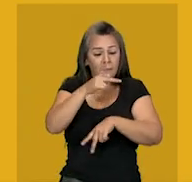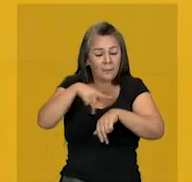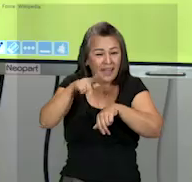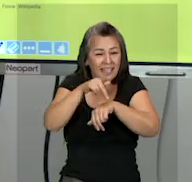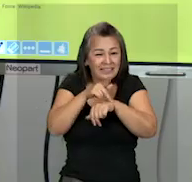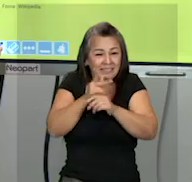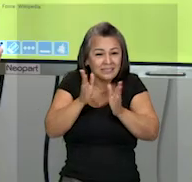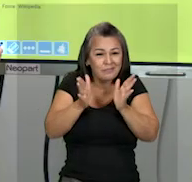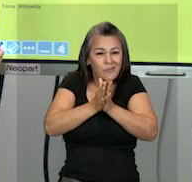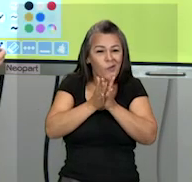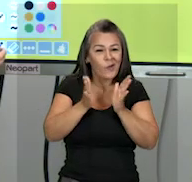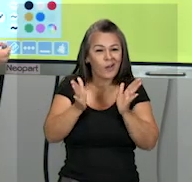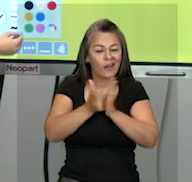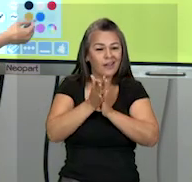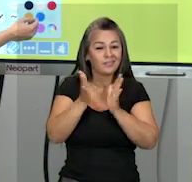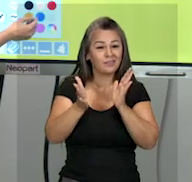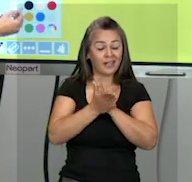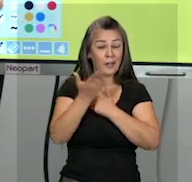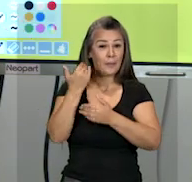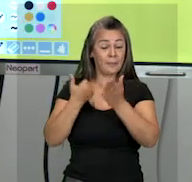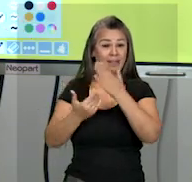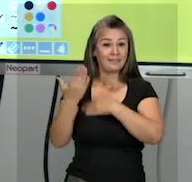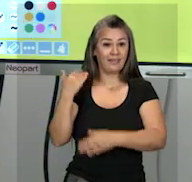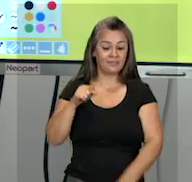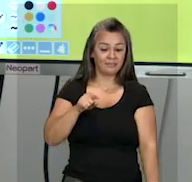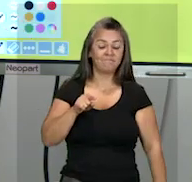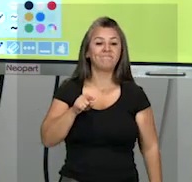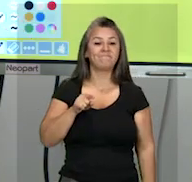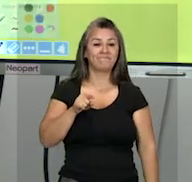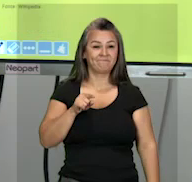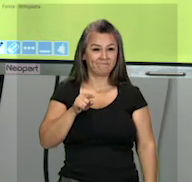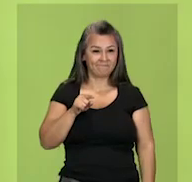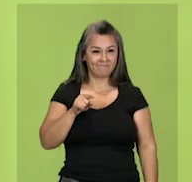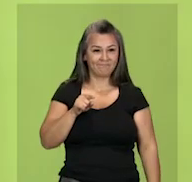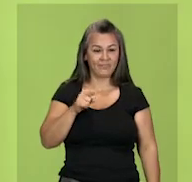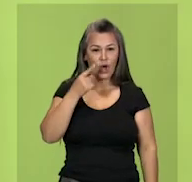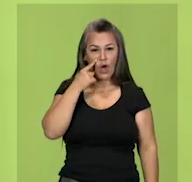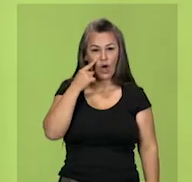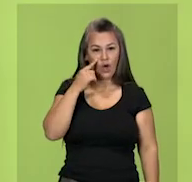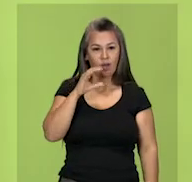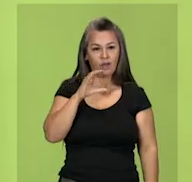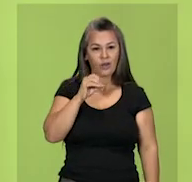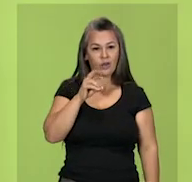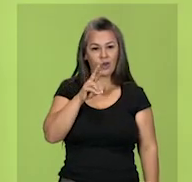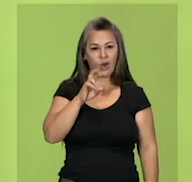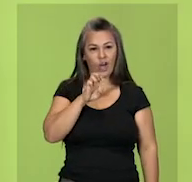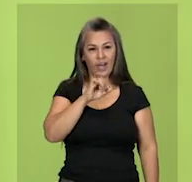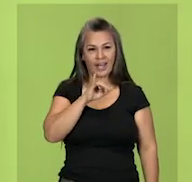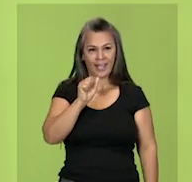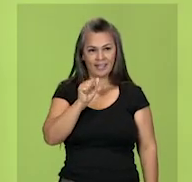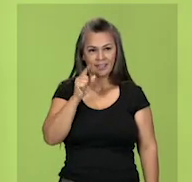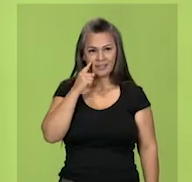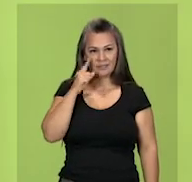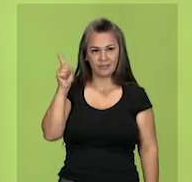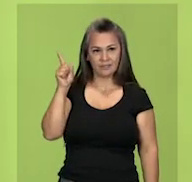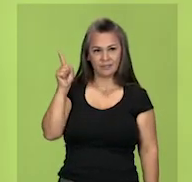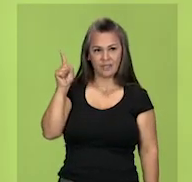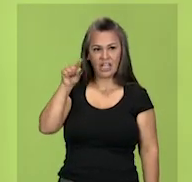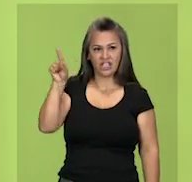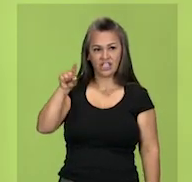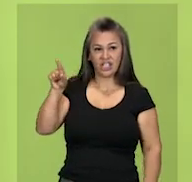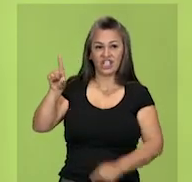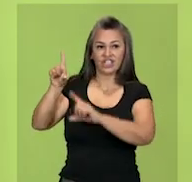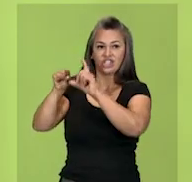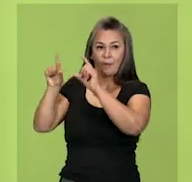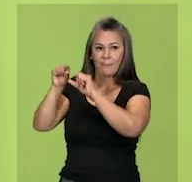circular aqui, só para vocês se situarem, a Coreia do Sul é esse país aqui, que está do ladinho do Japão. O Japão é esse aqui que eu estou riscando.